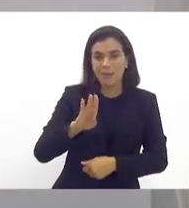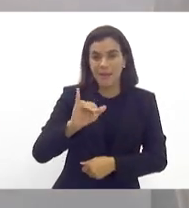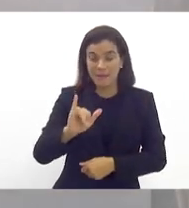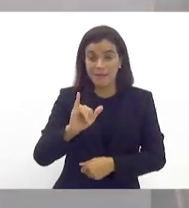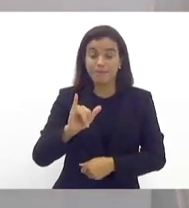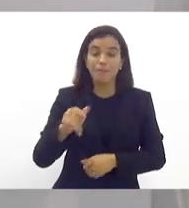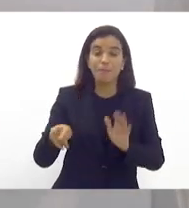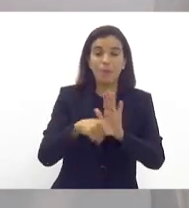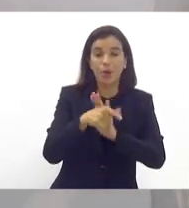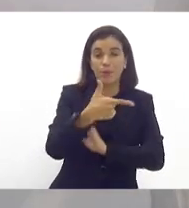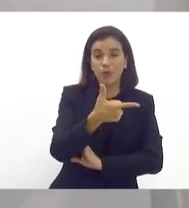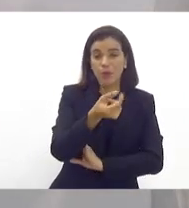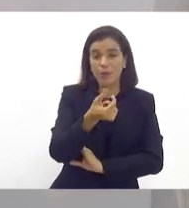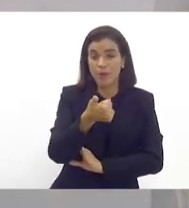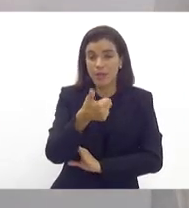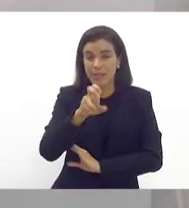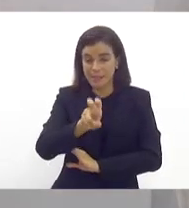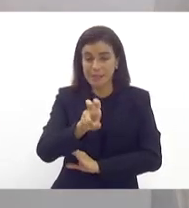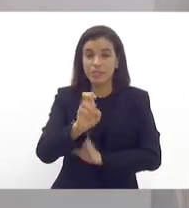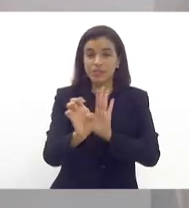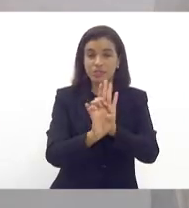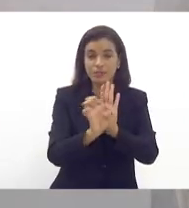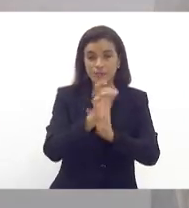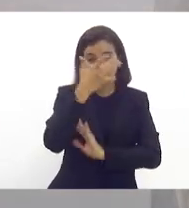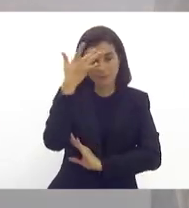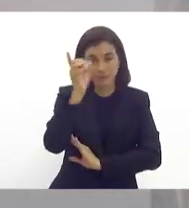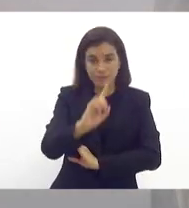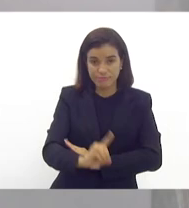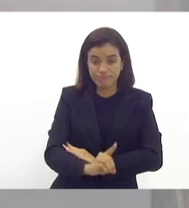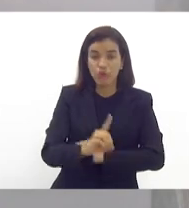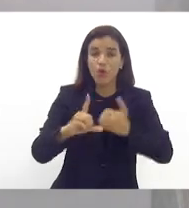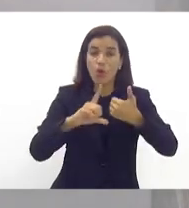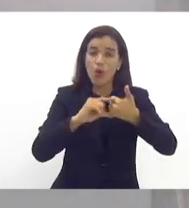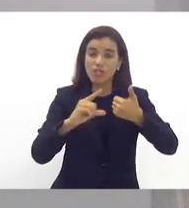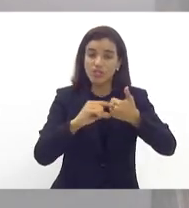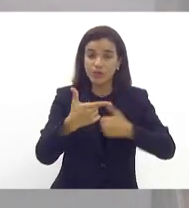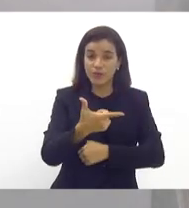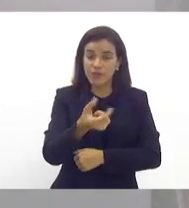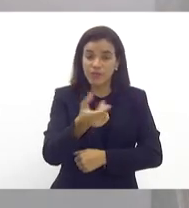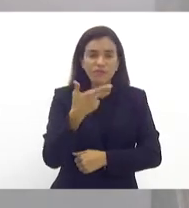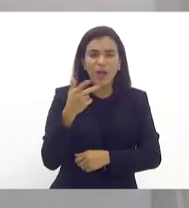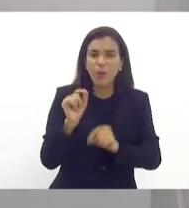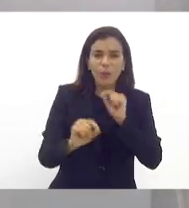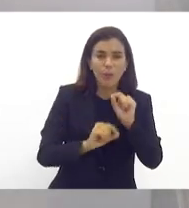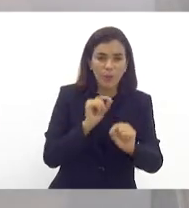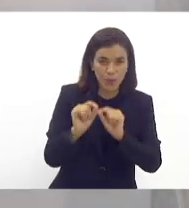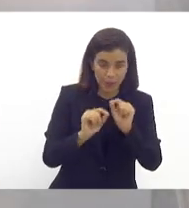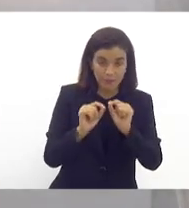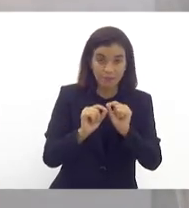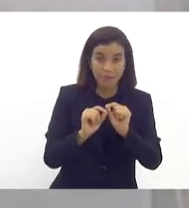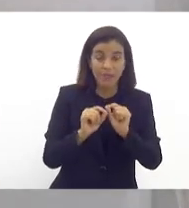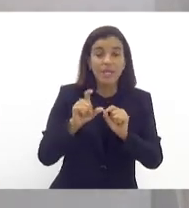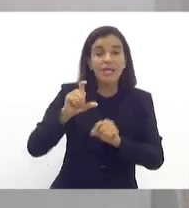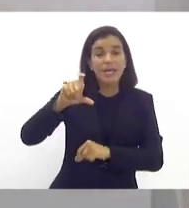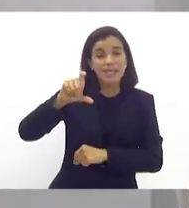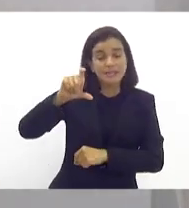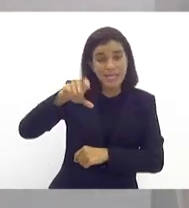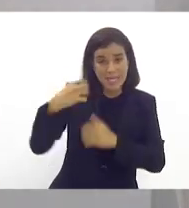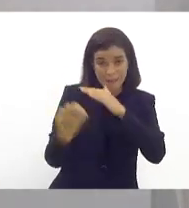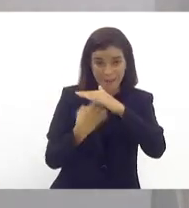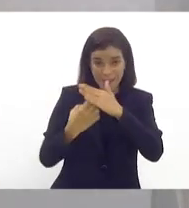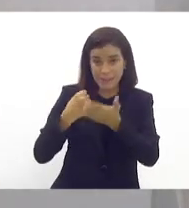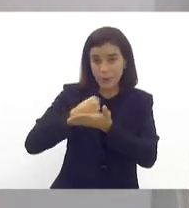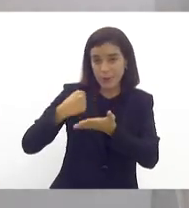2015 também conhecida como Estatuto da pessoa com deficiência o artigo 20 diz o seguinte que as operadoras são